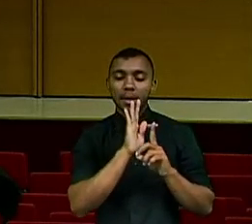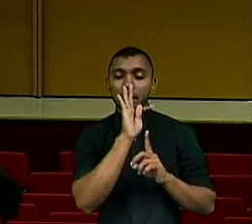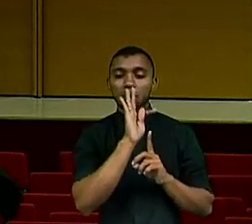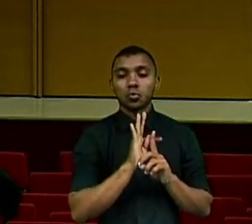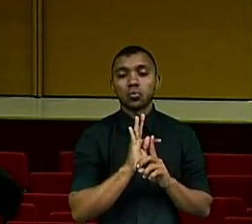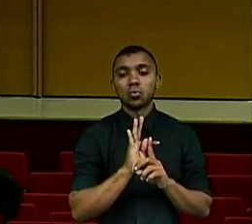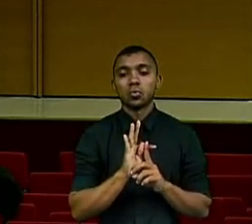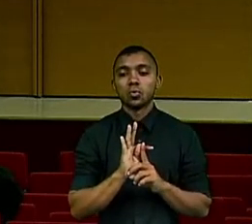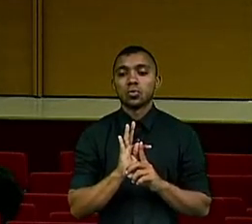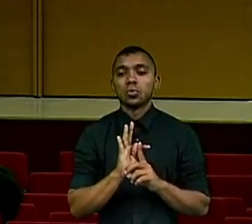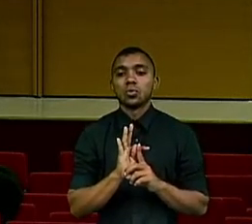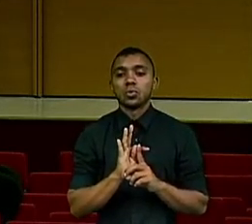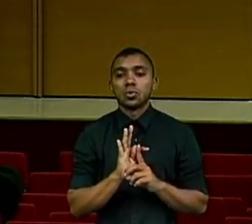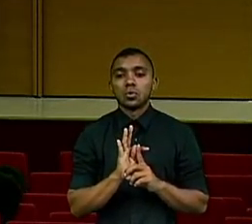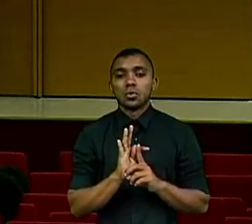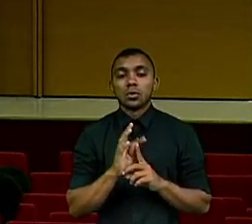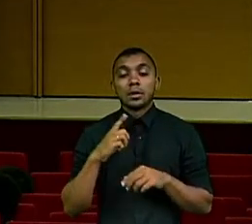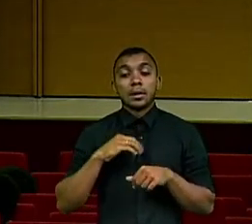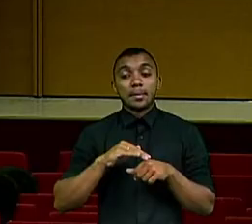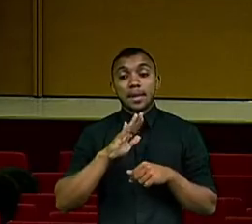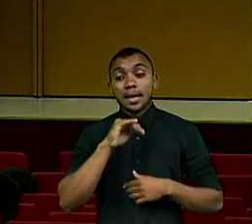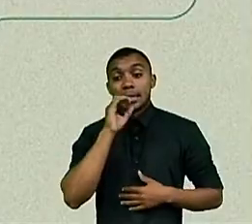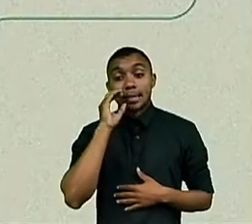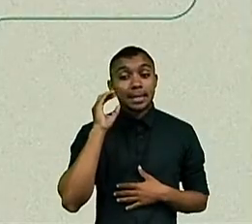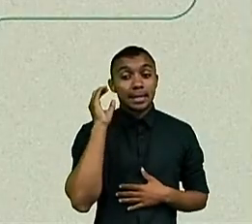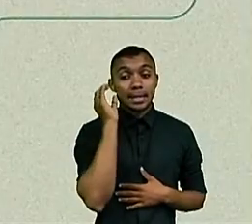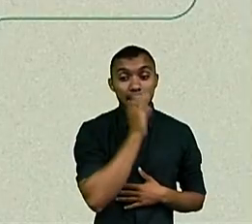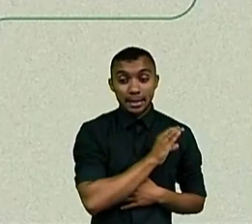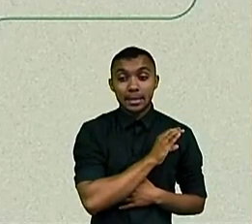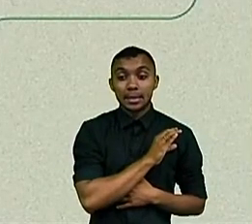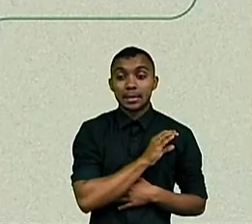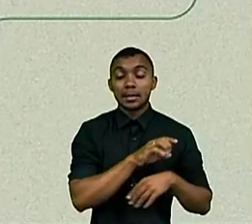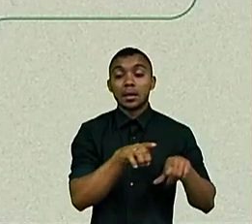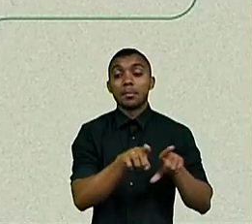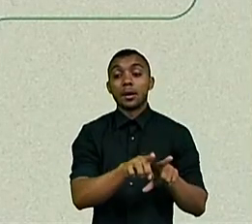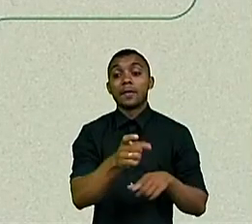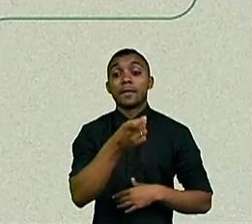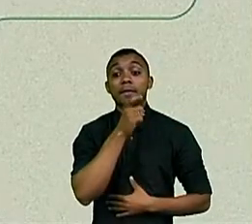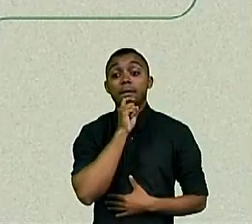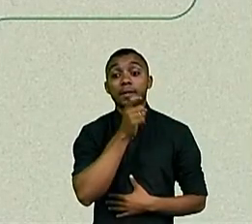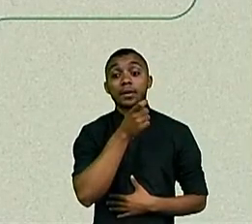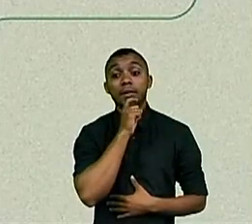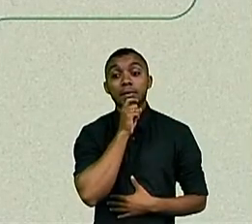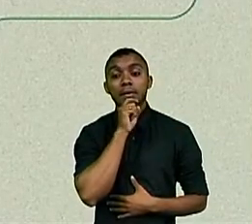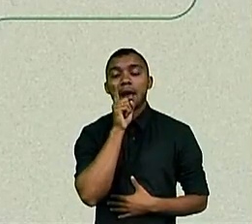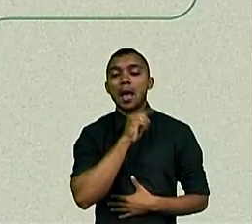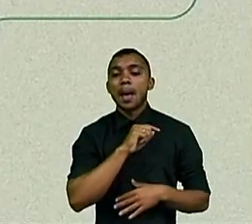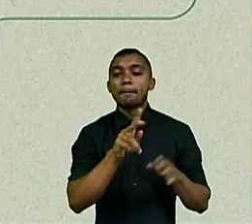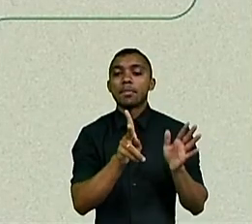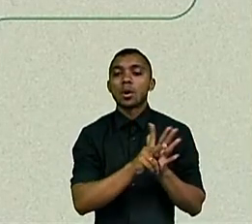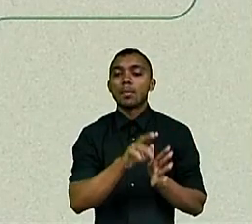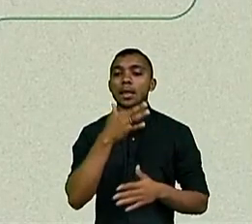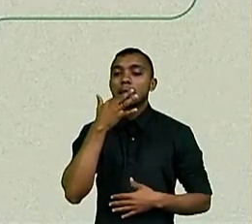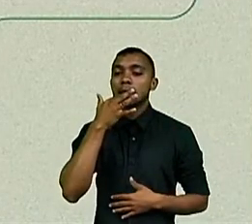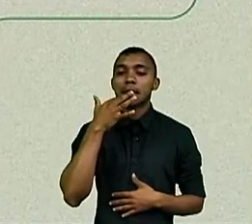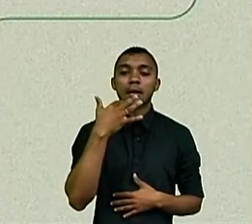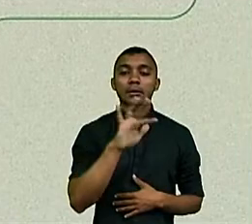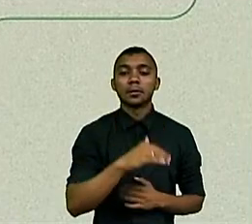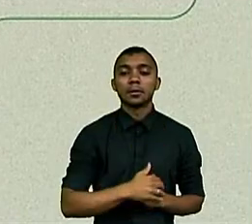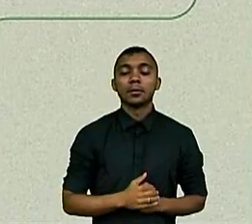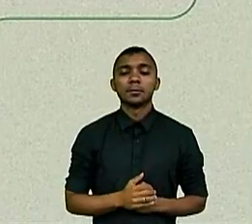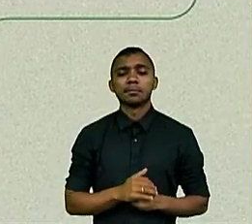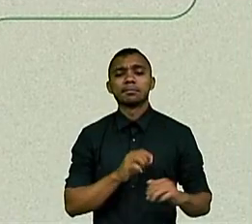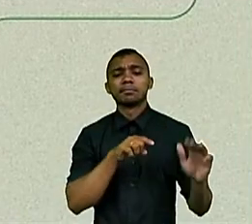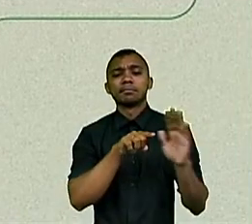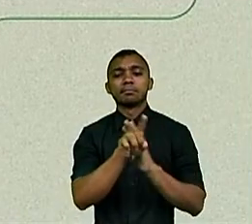transferida do Meio mais quente para o meio mais frio de forma natural mas eu pergunto a vocês